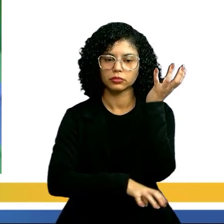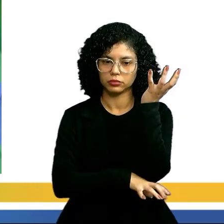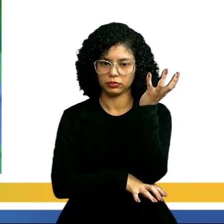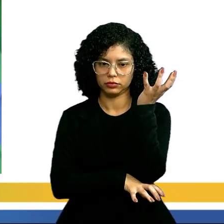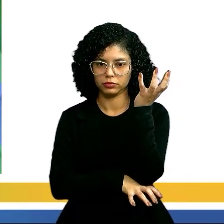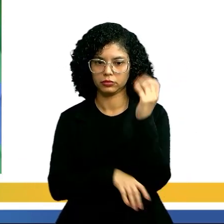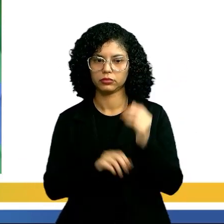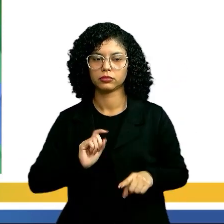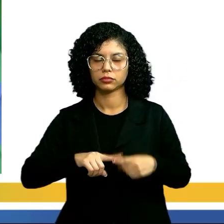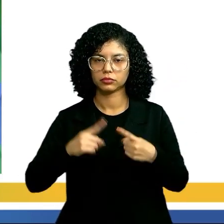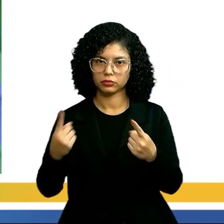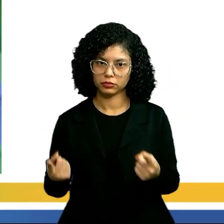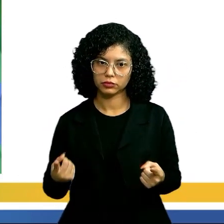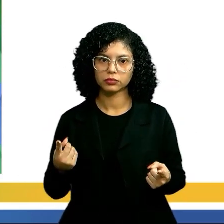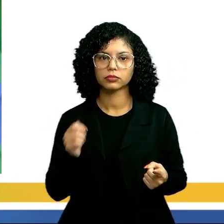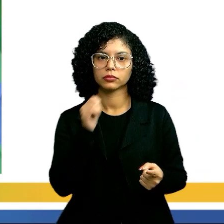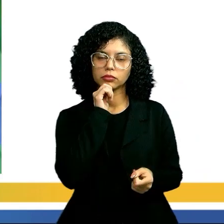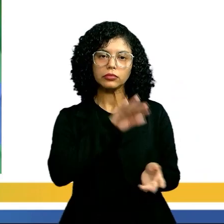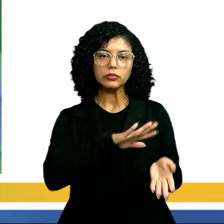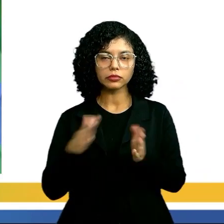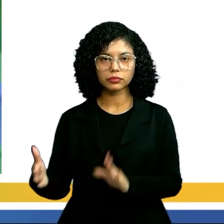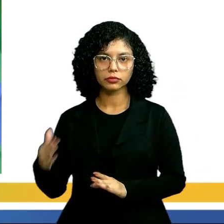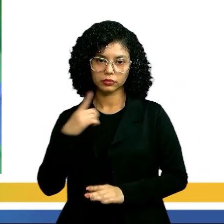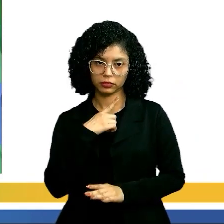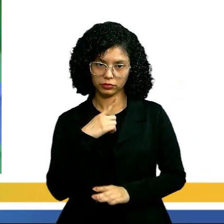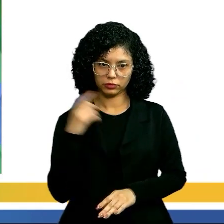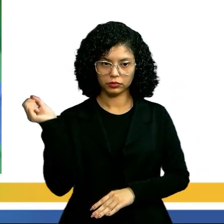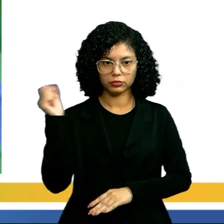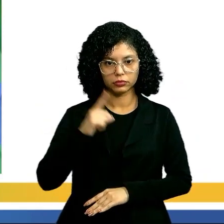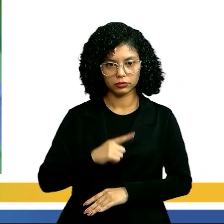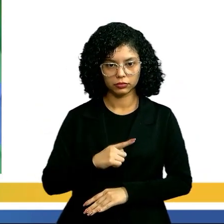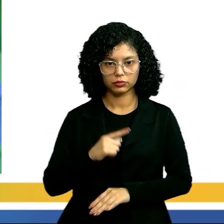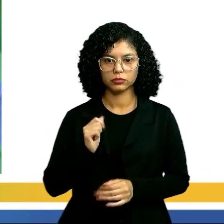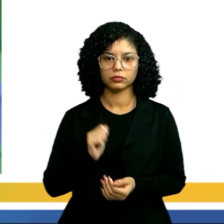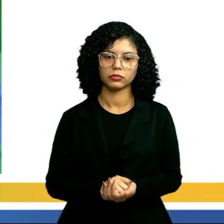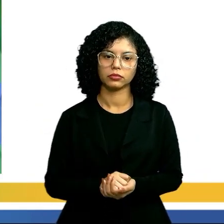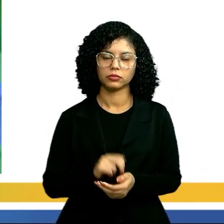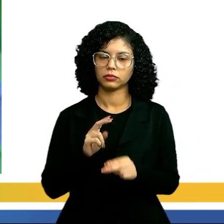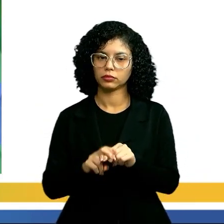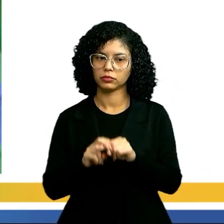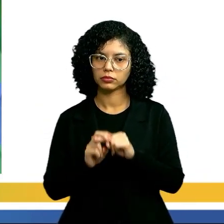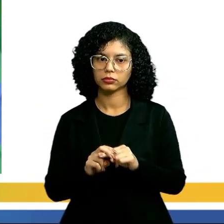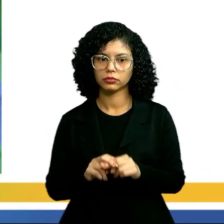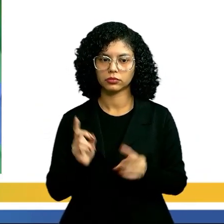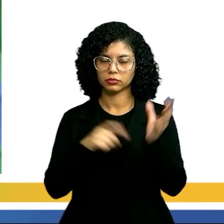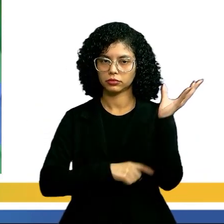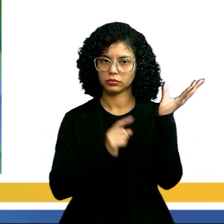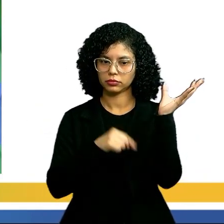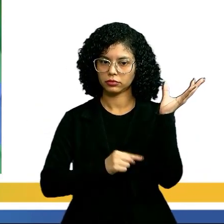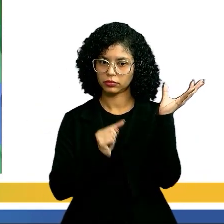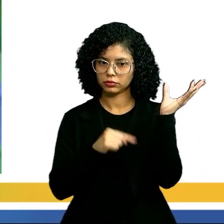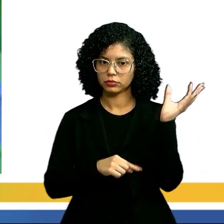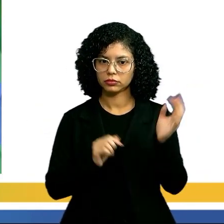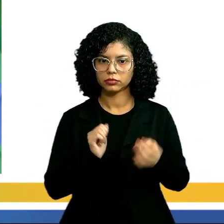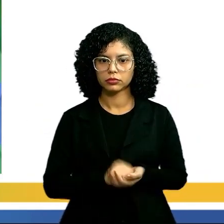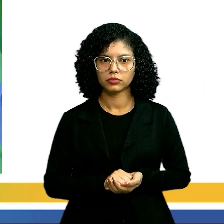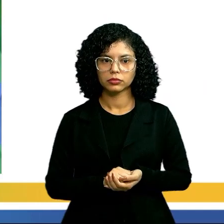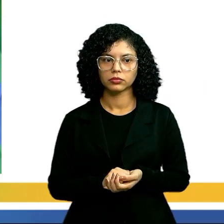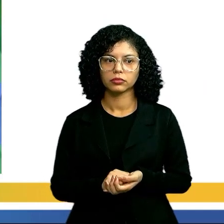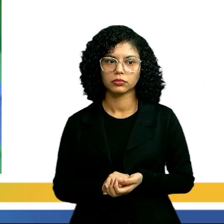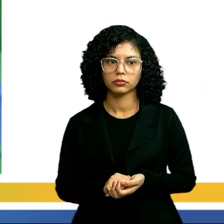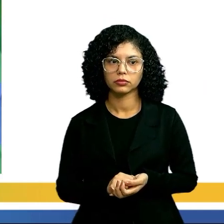tá? Mas a participação de luz, e aí por isso que é foto ou